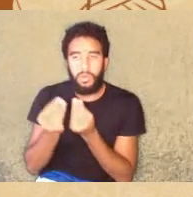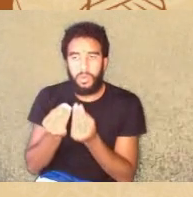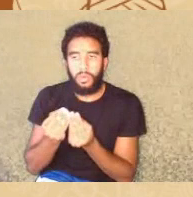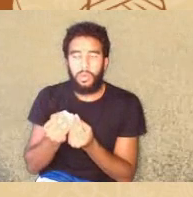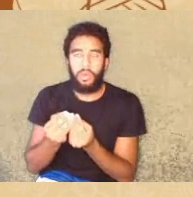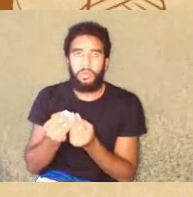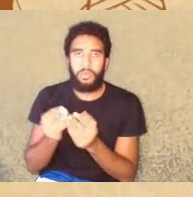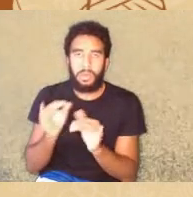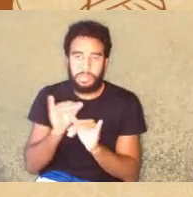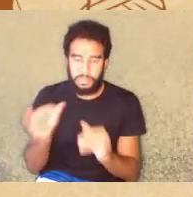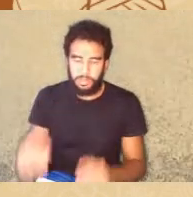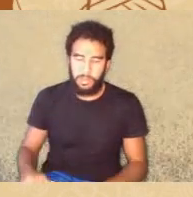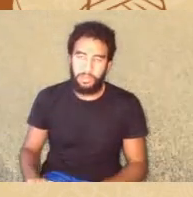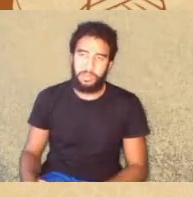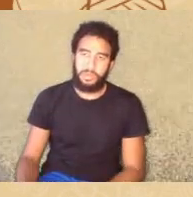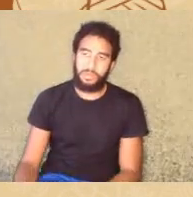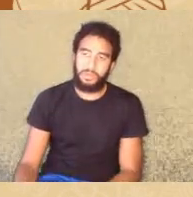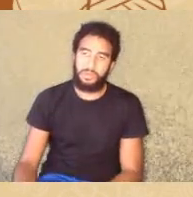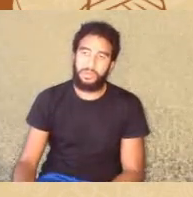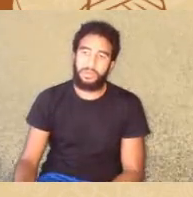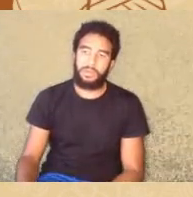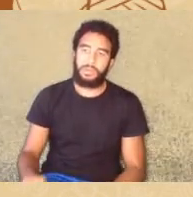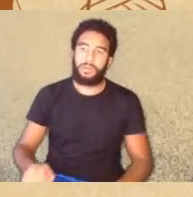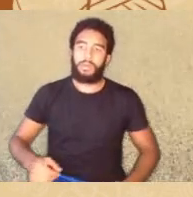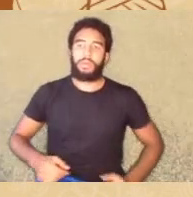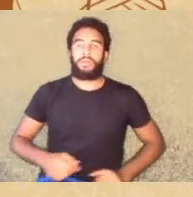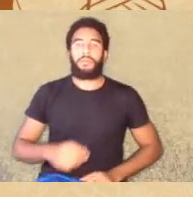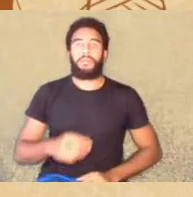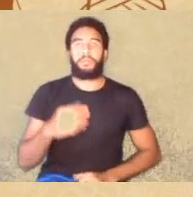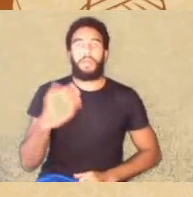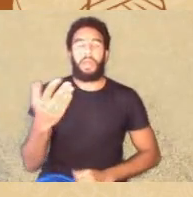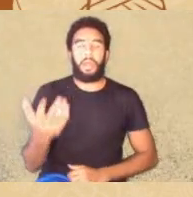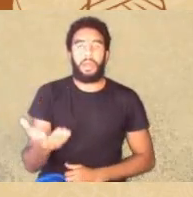informações para pessoas da comunidade, para ter noções básicas de